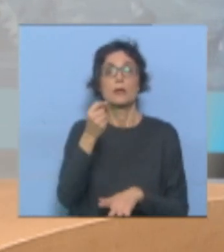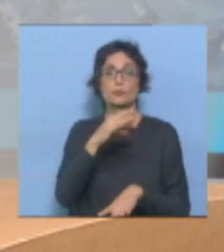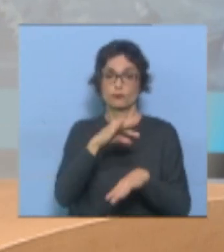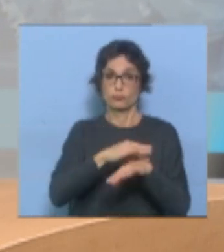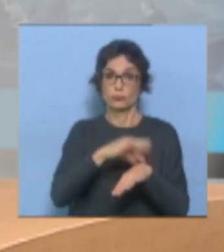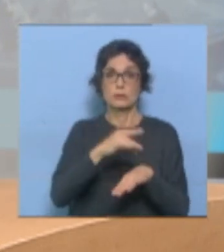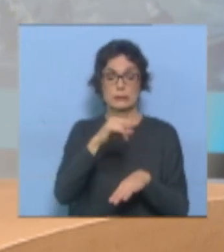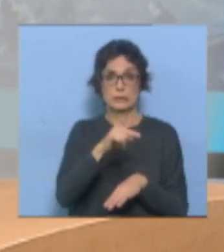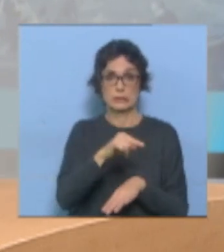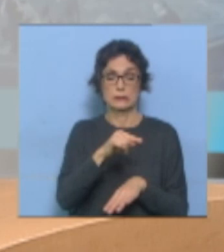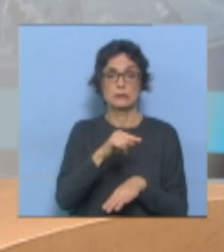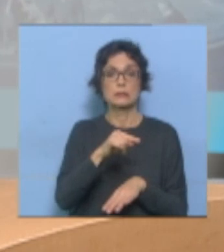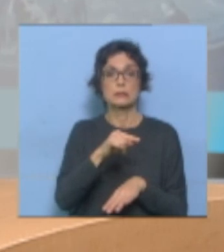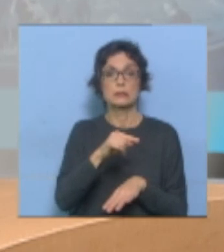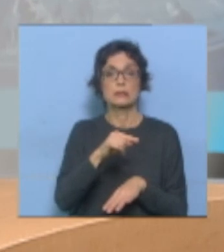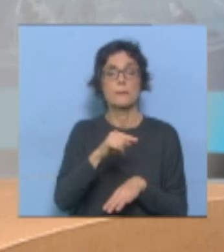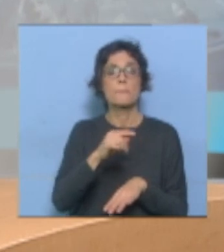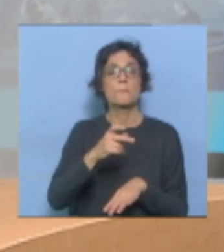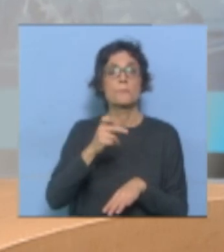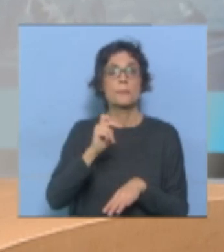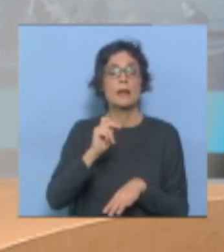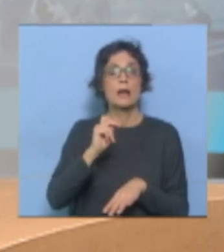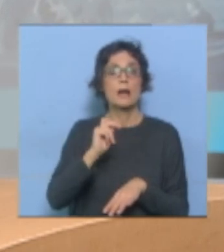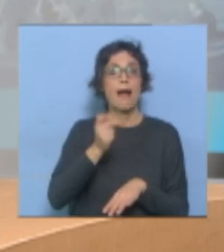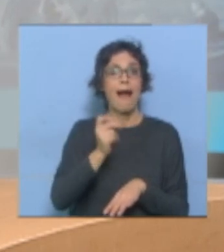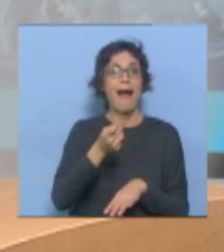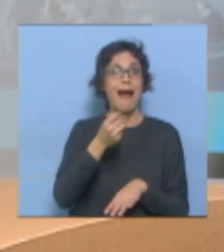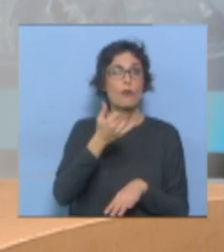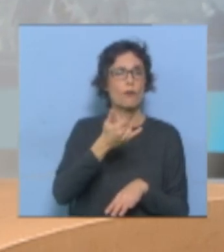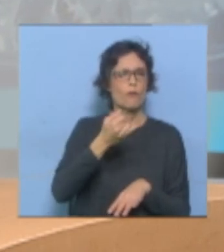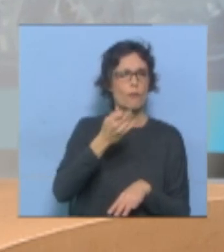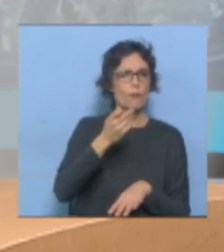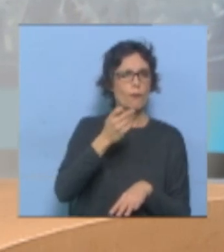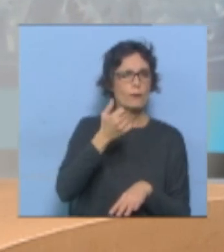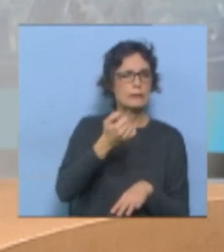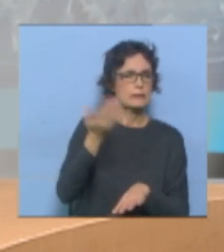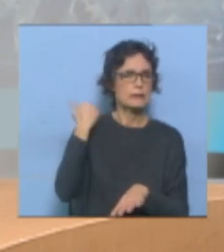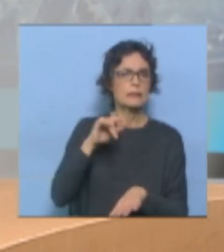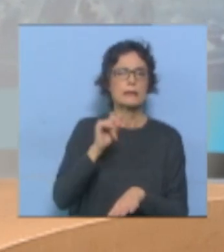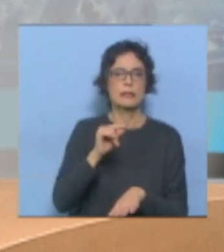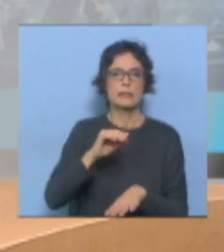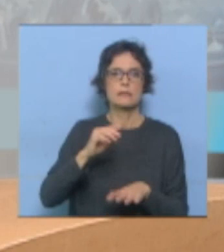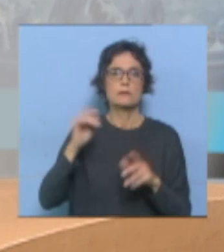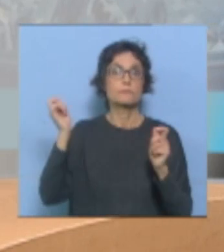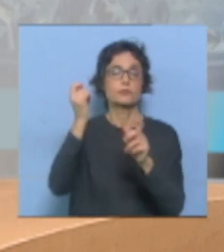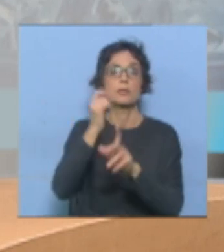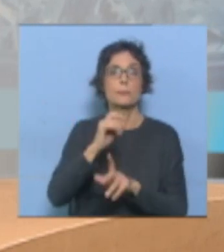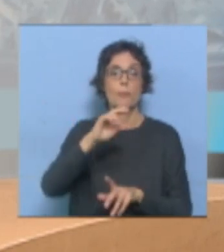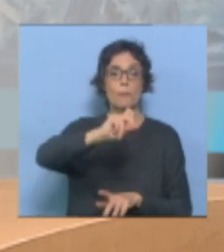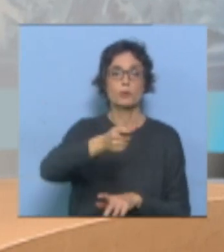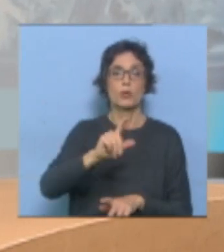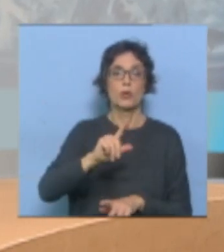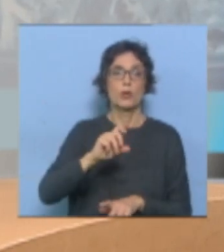25 anos do Dia Mundial do Doente foram celebrados mesmo em Lourdes. Esteve o cardeal Parolin a representar o Papa